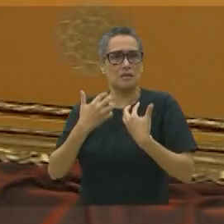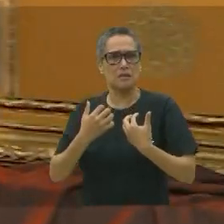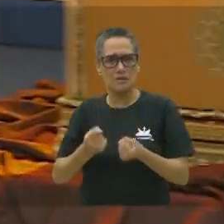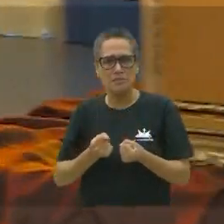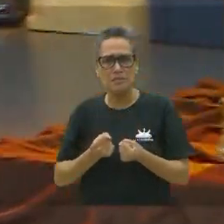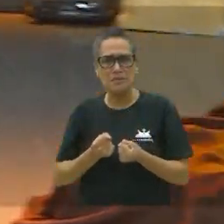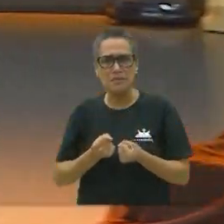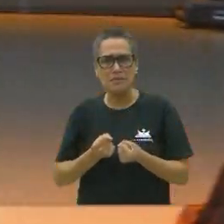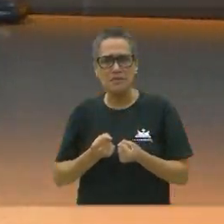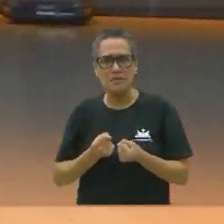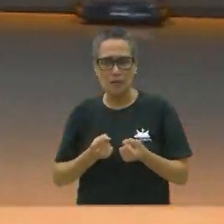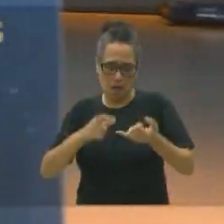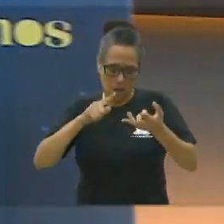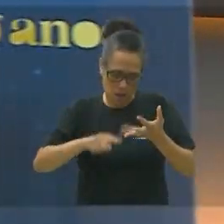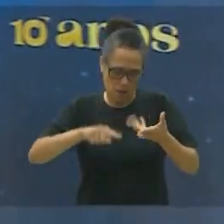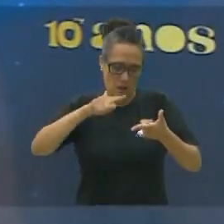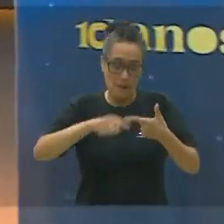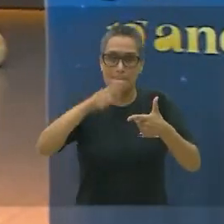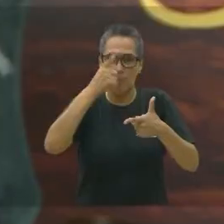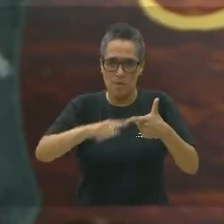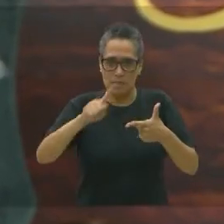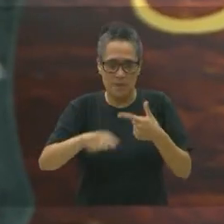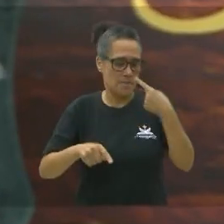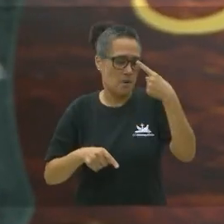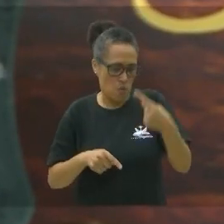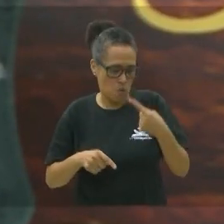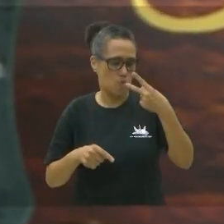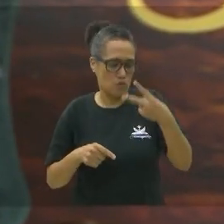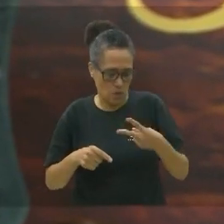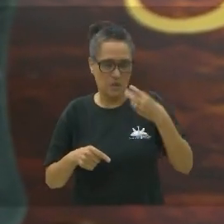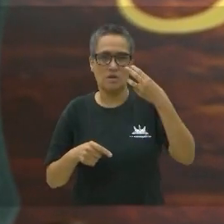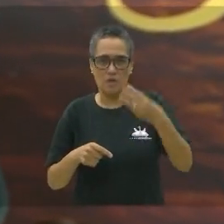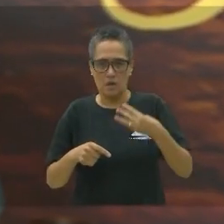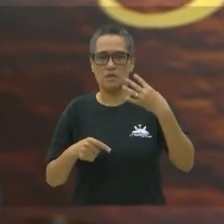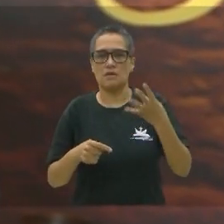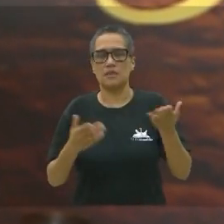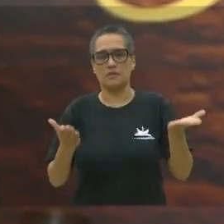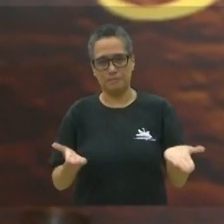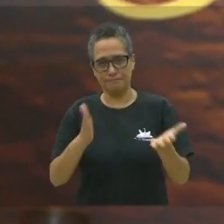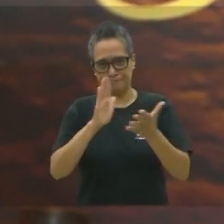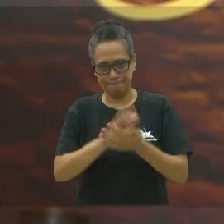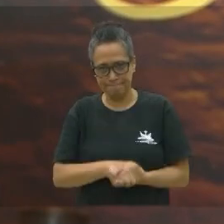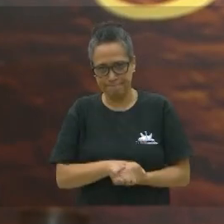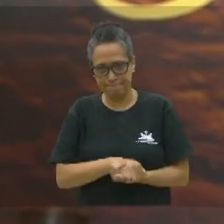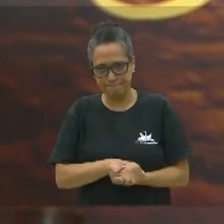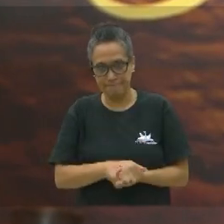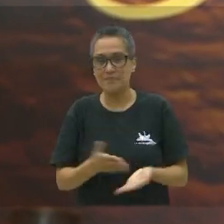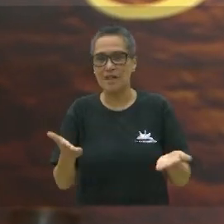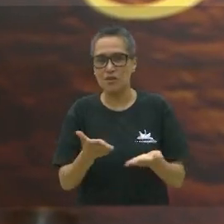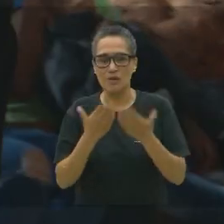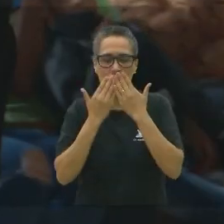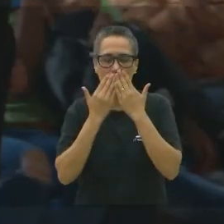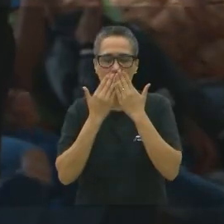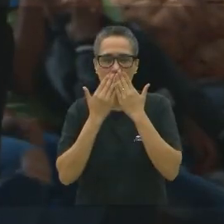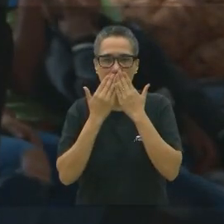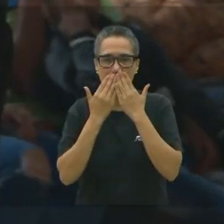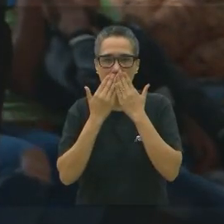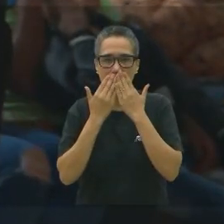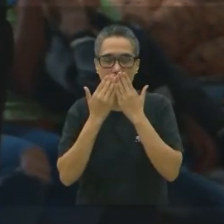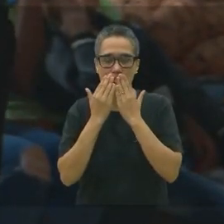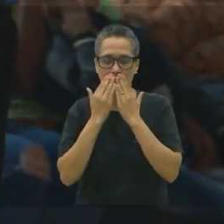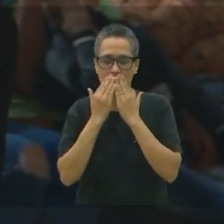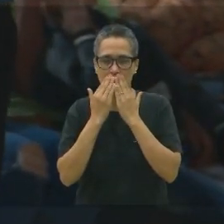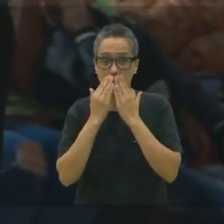ficarmos enumerando os problemas. Põe a mão sobre os seus lábios, sobre a sua boca,